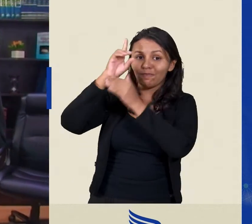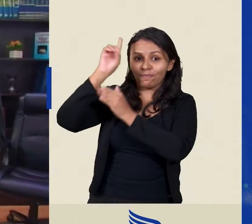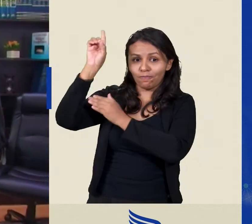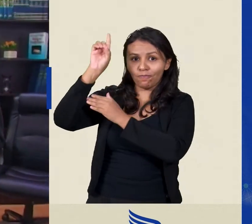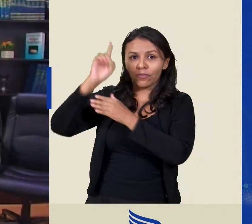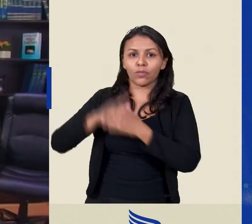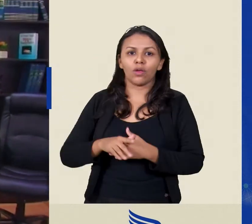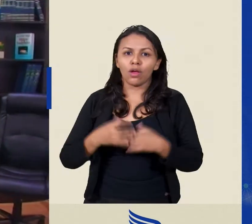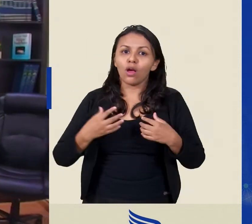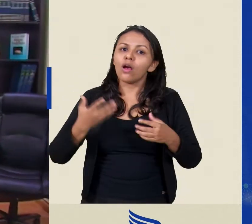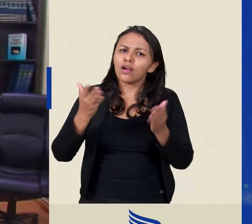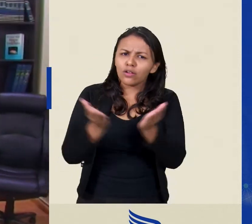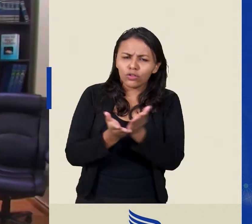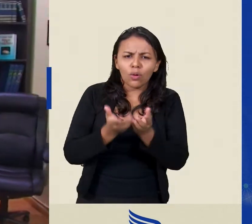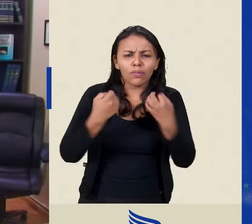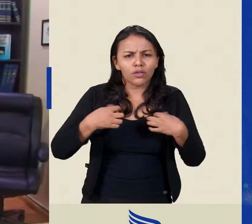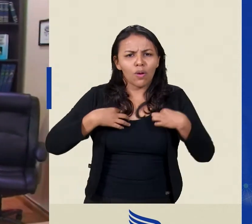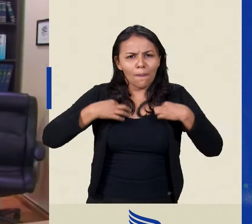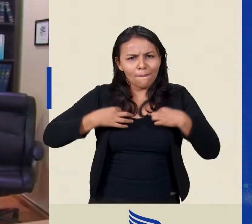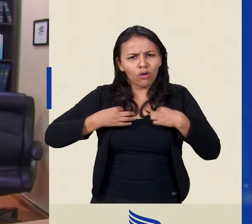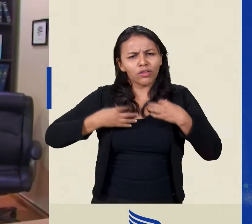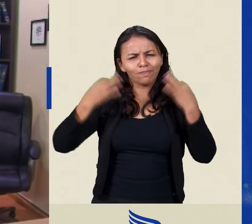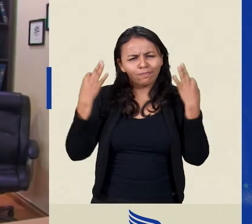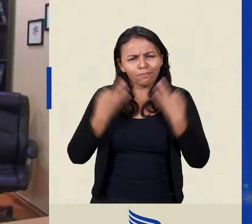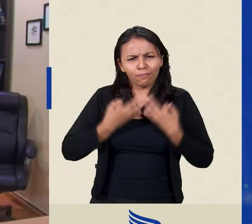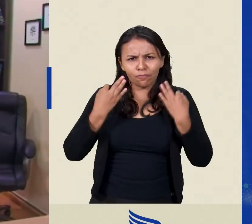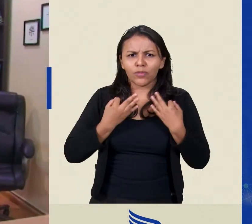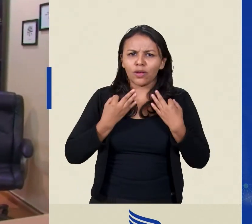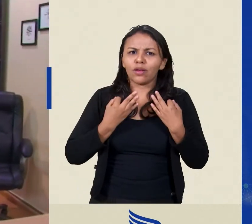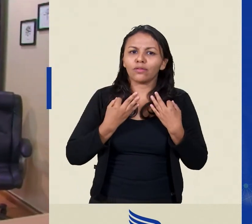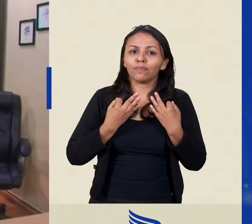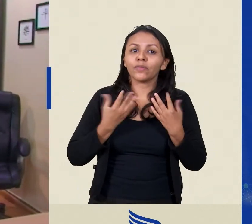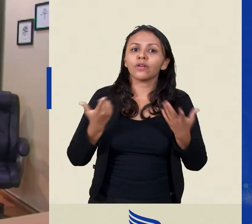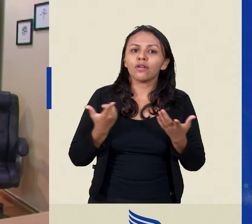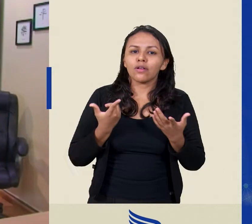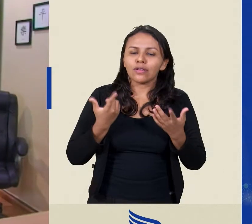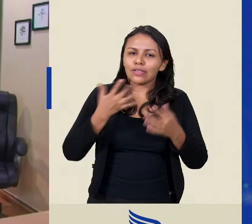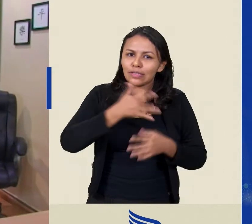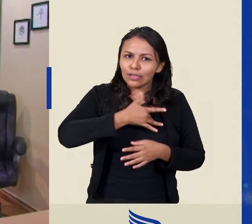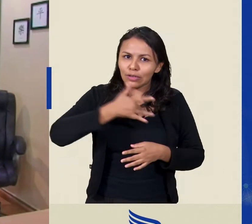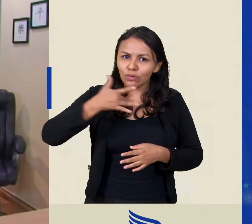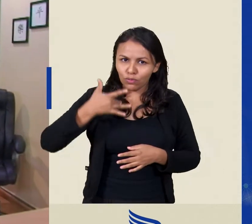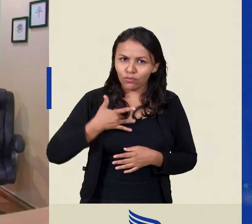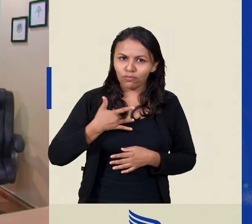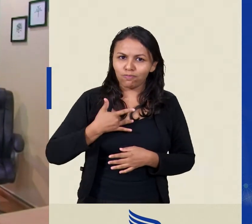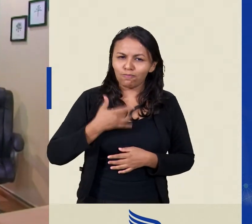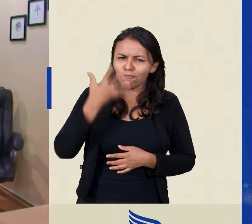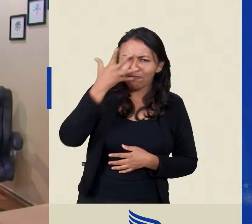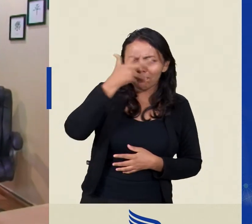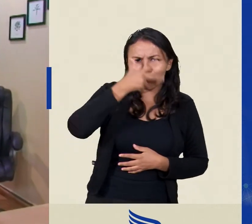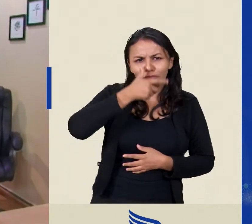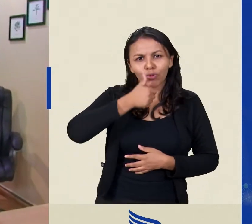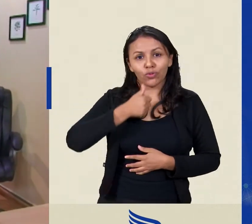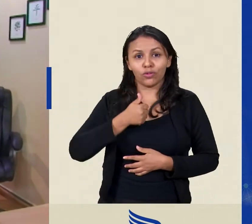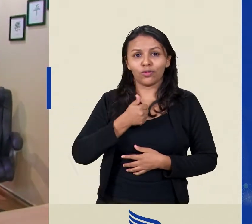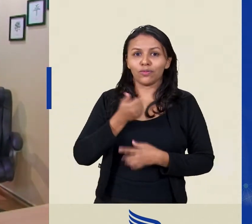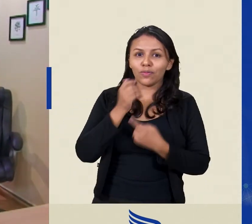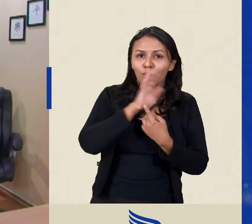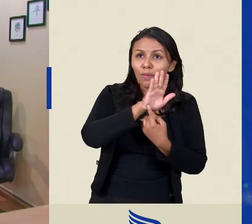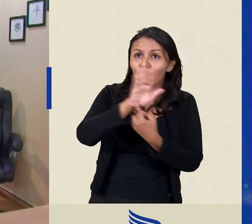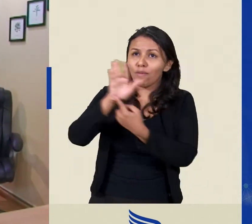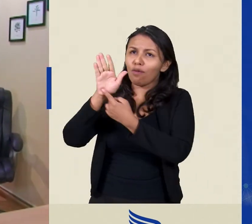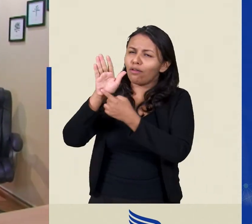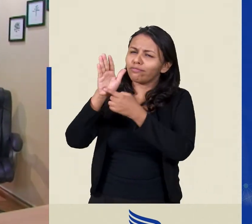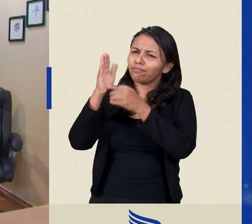modesta, salutar e ordenadamente, com bom gosto, representando assim os princípios